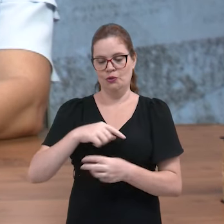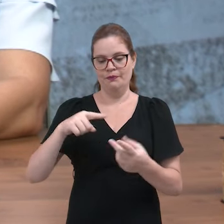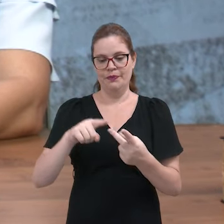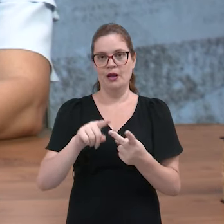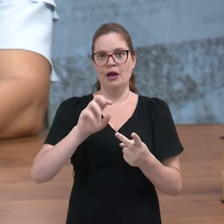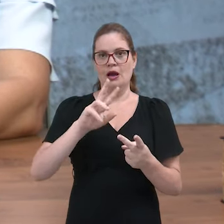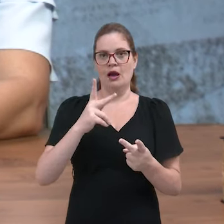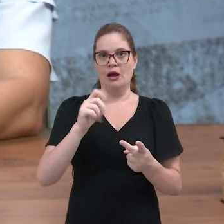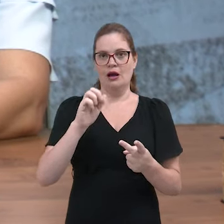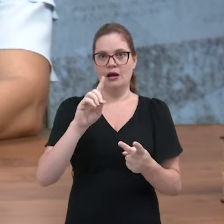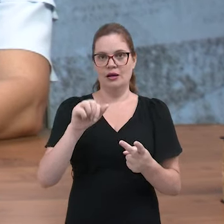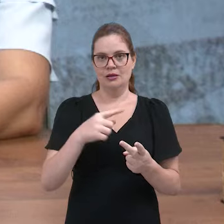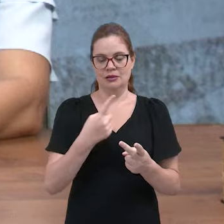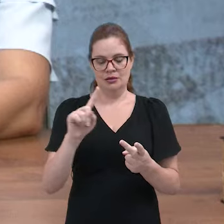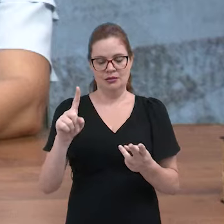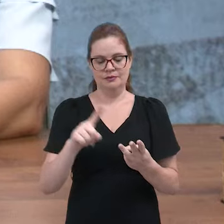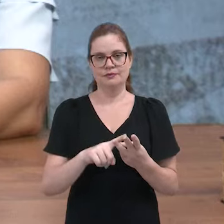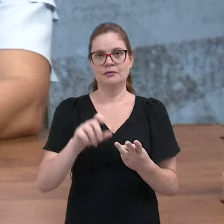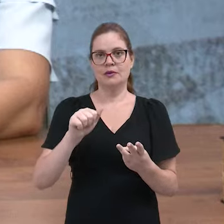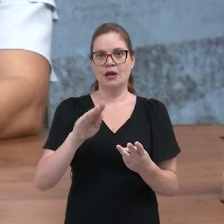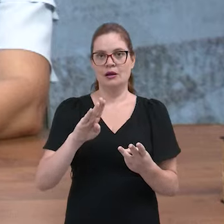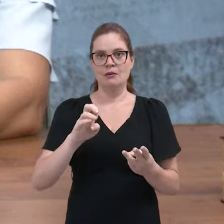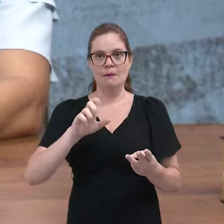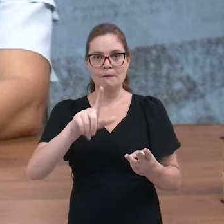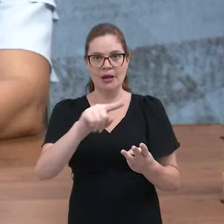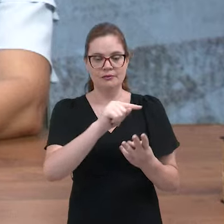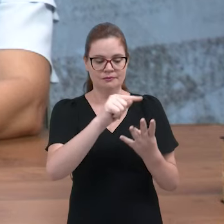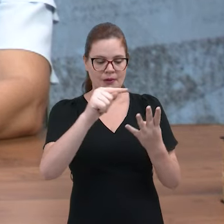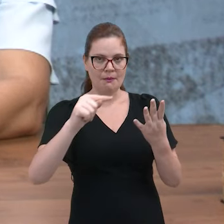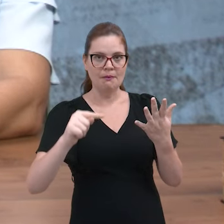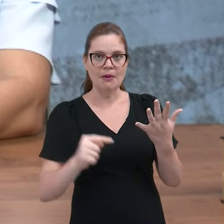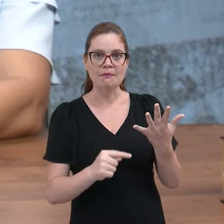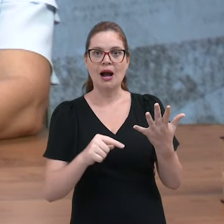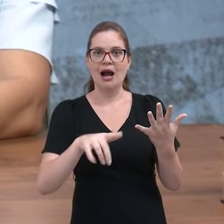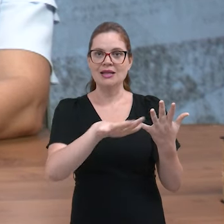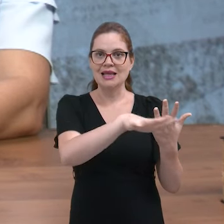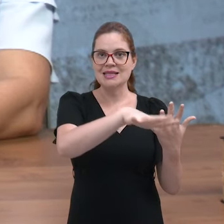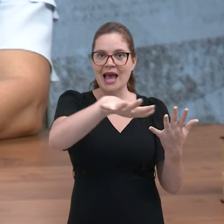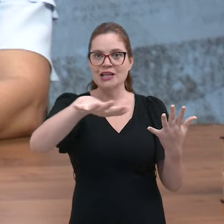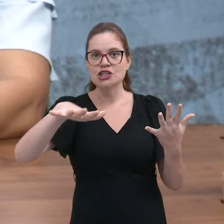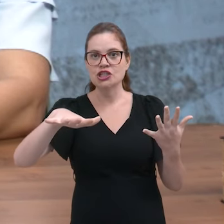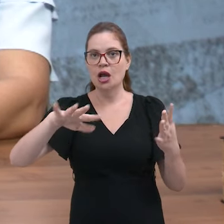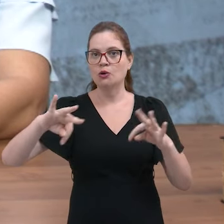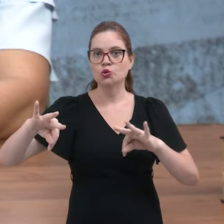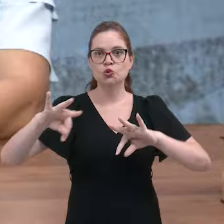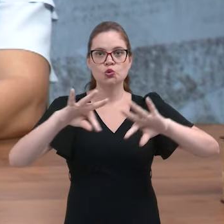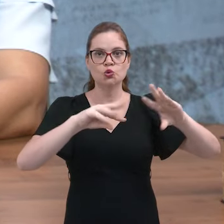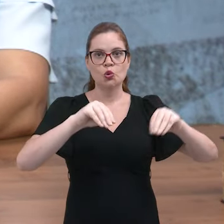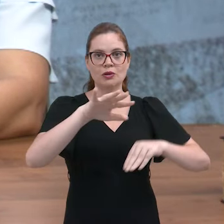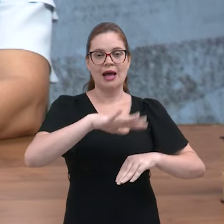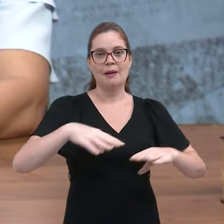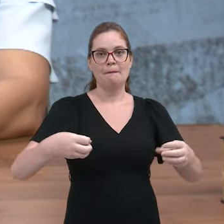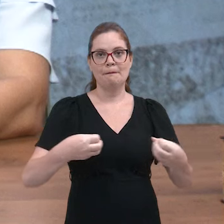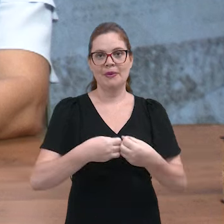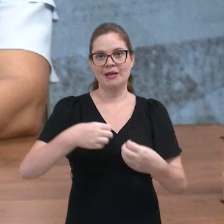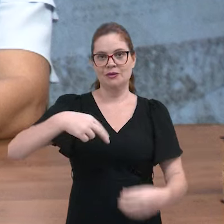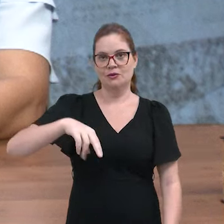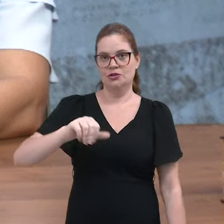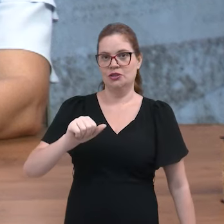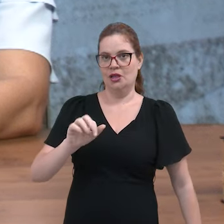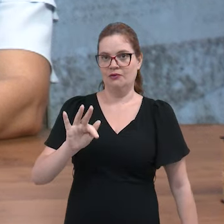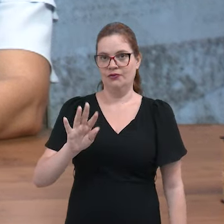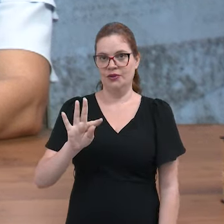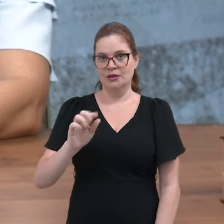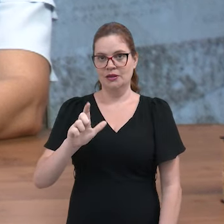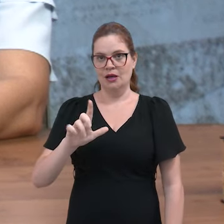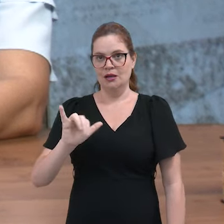de Bet-Maaca e a toda a Quinerote com toda a terra de Naftali.